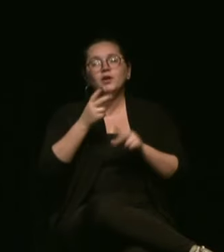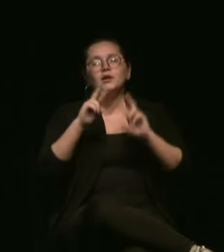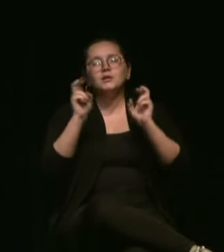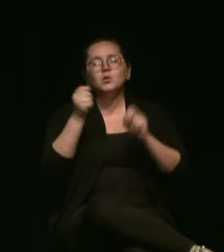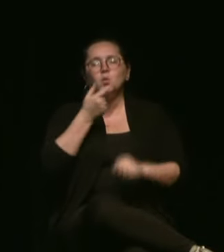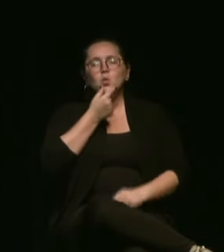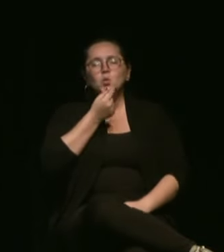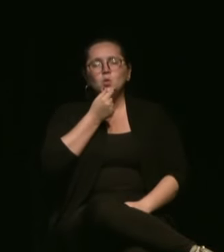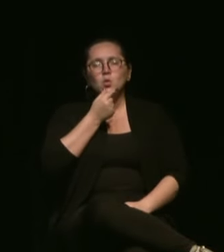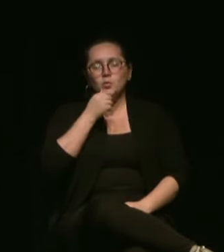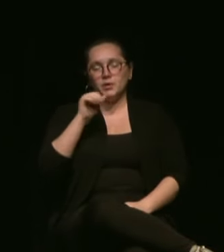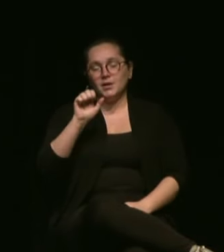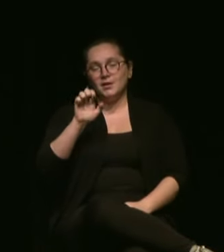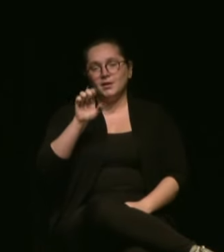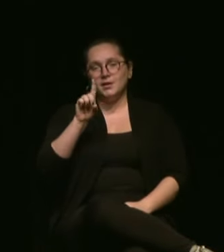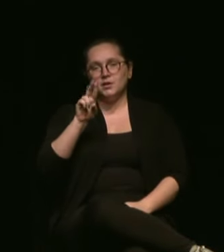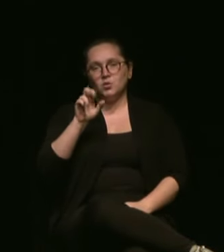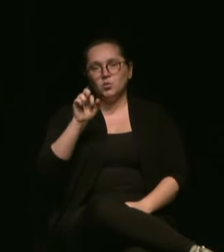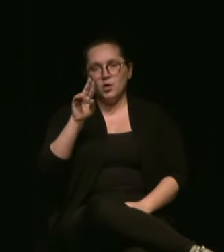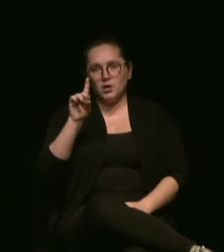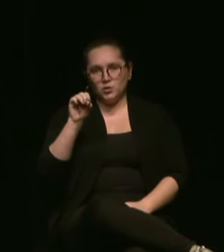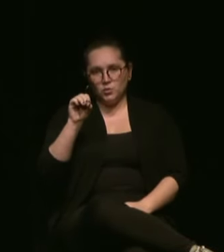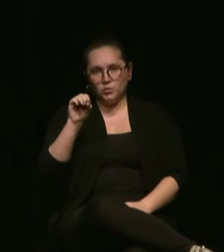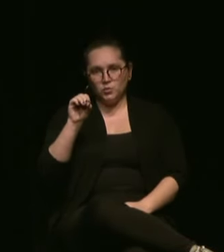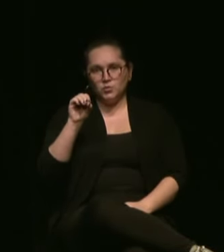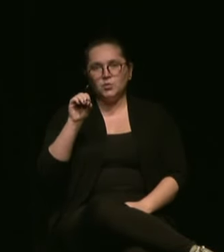que foi grande amigo do Coutinho, montador